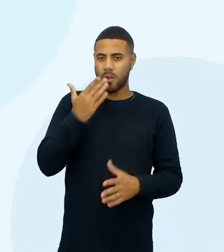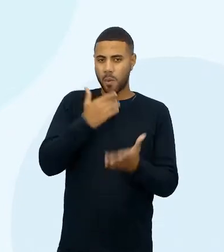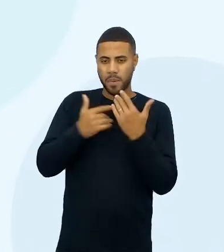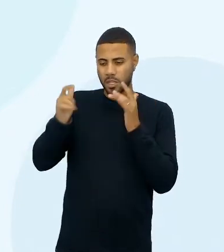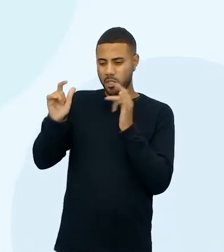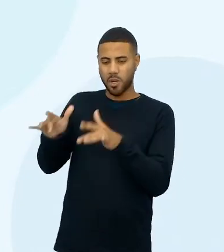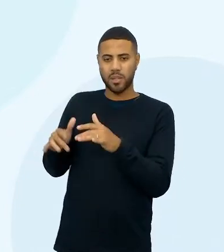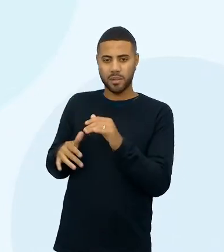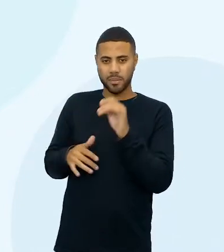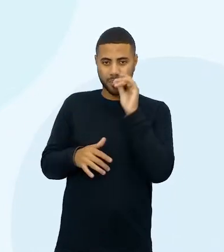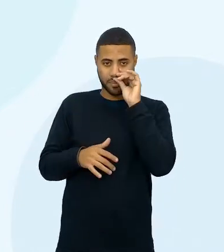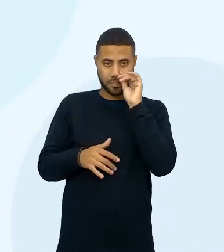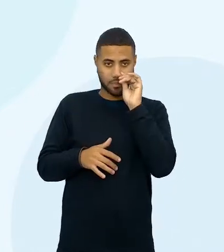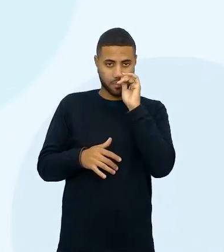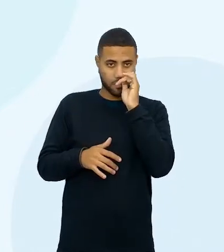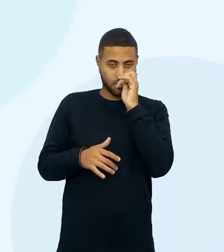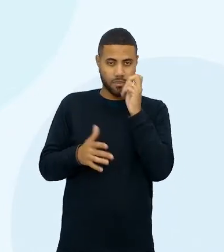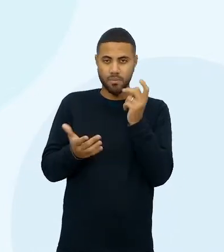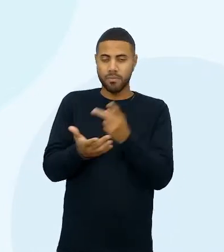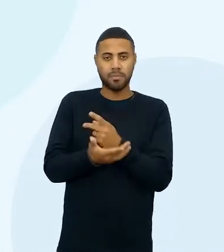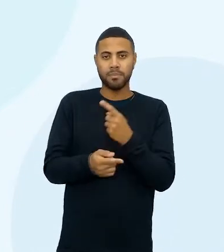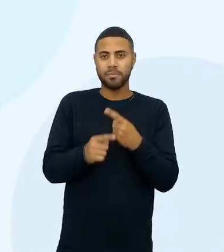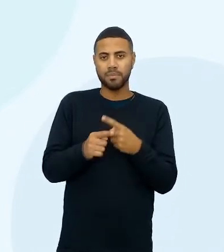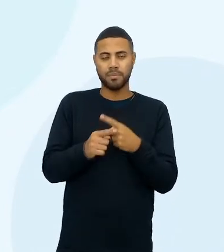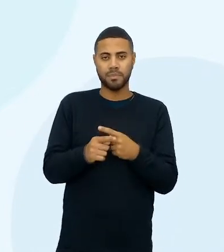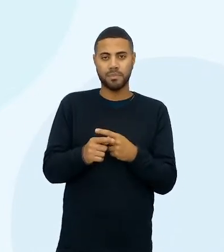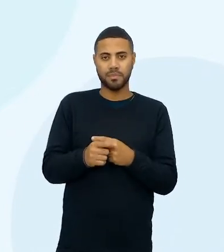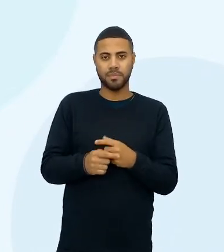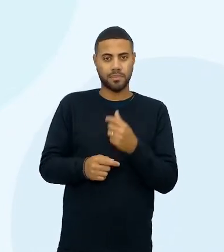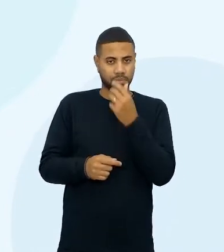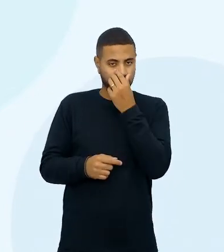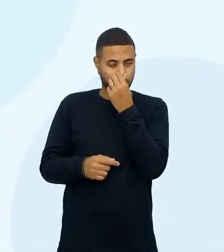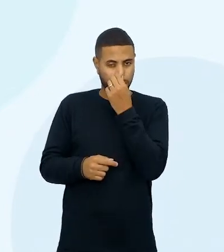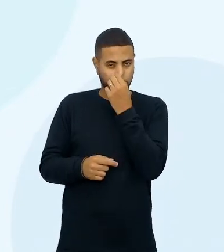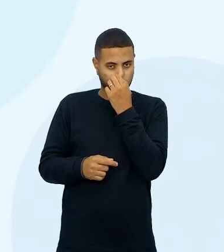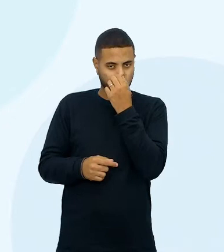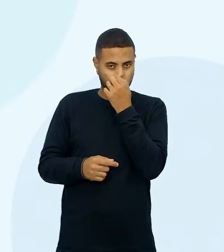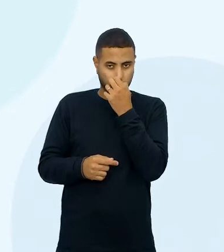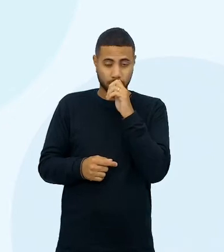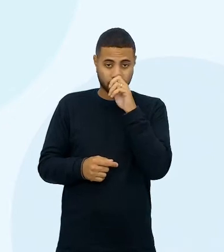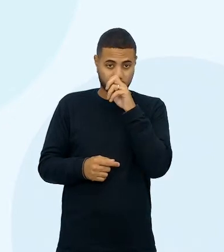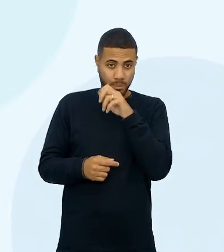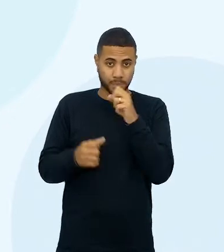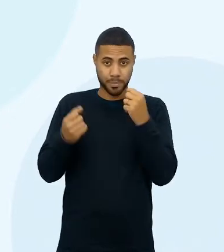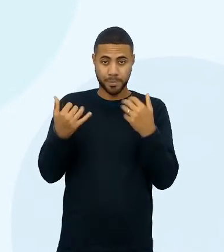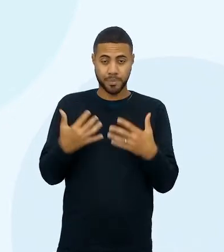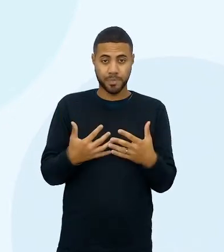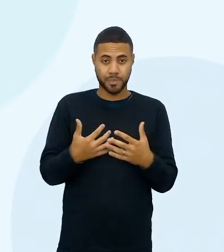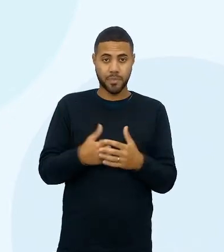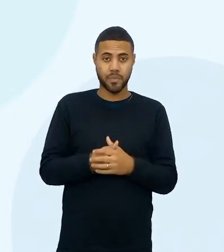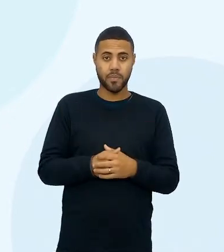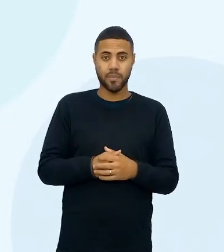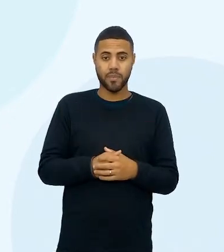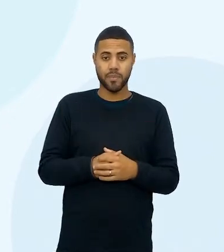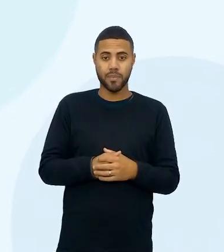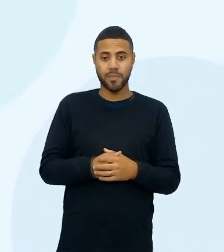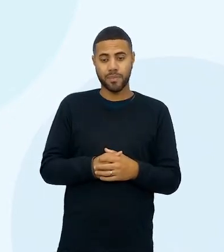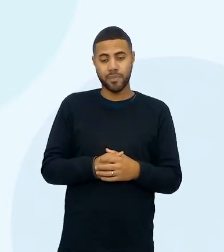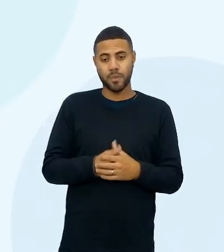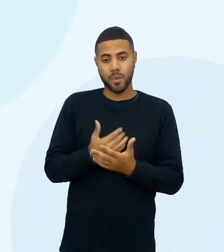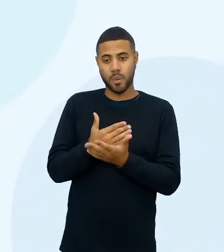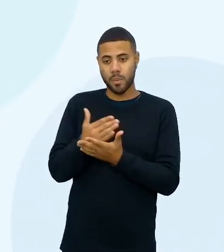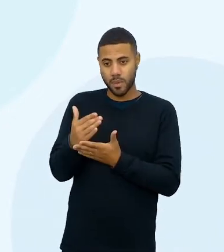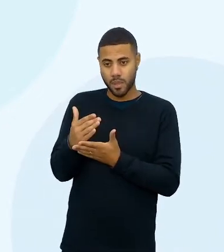ocorrendo. Como acontece esse desperdício de alimento, né? Esse desperdício de alimento começa no campo e finaliza